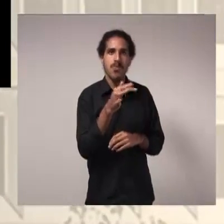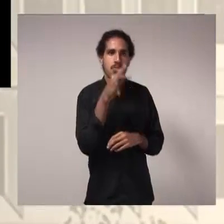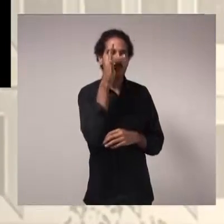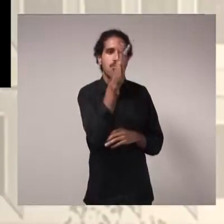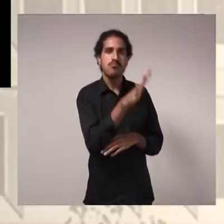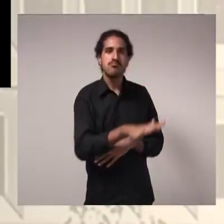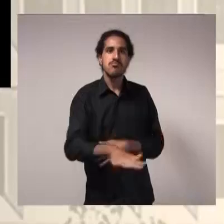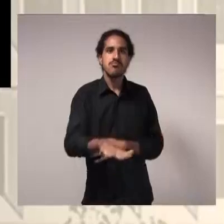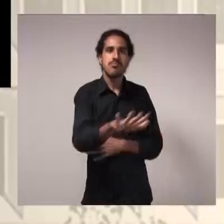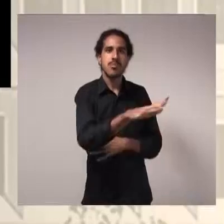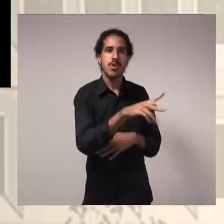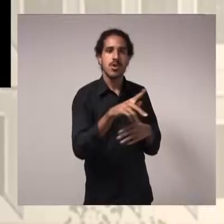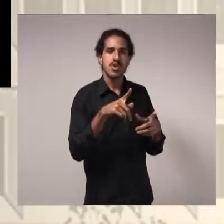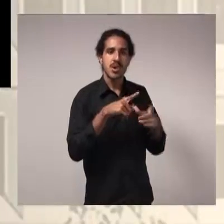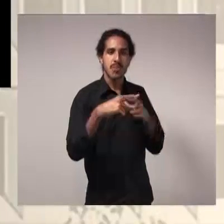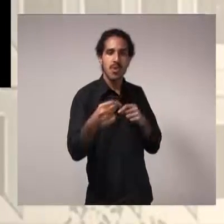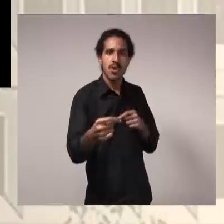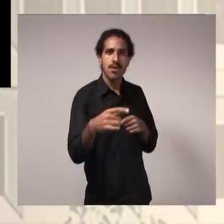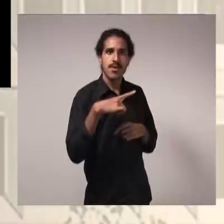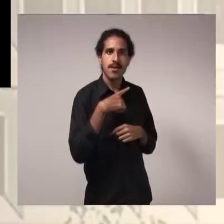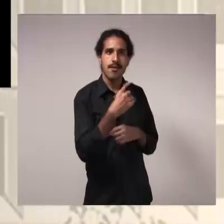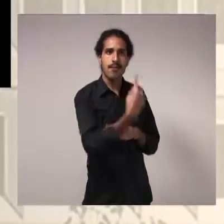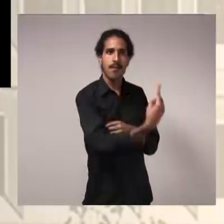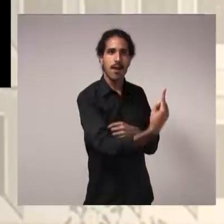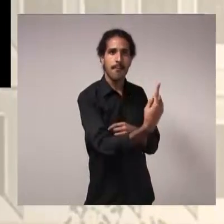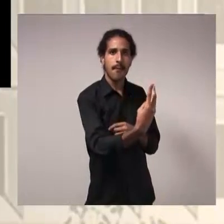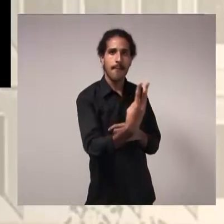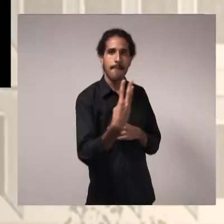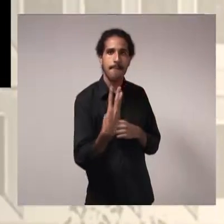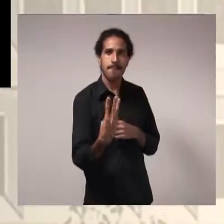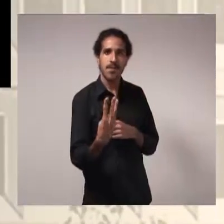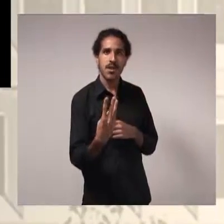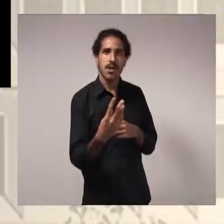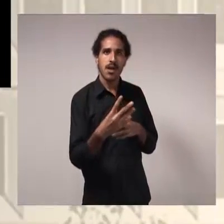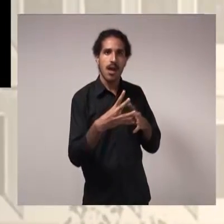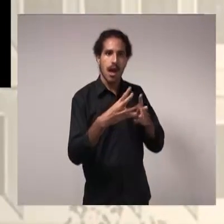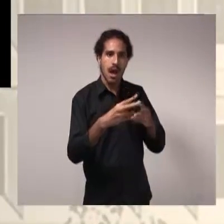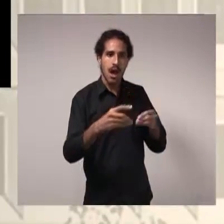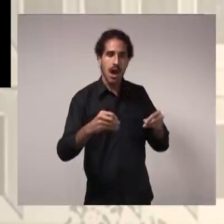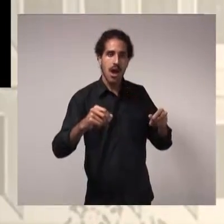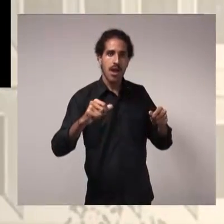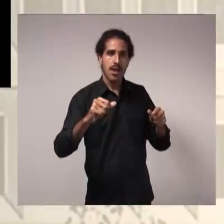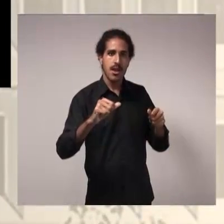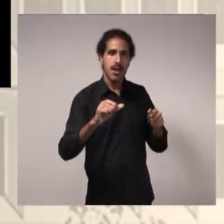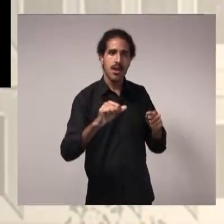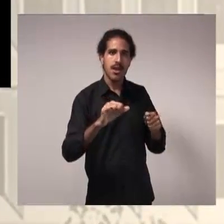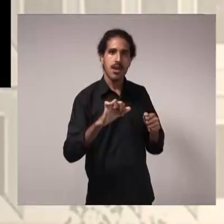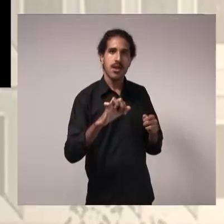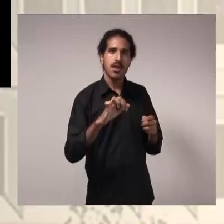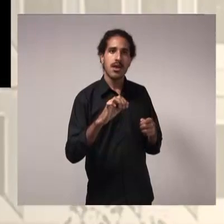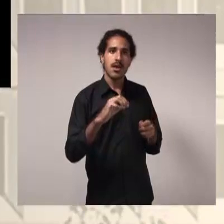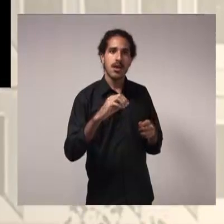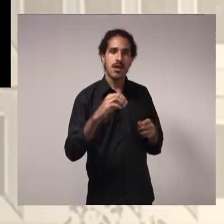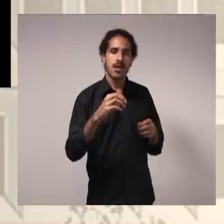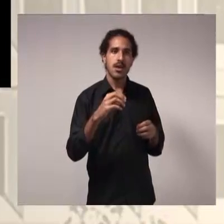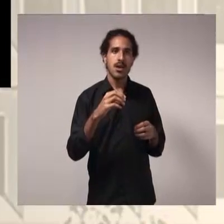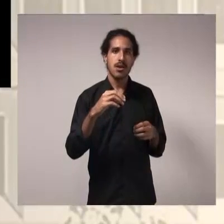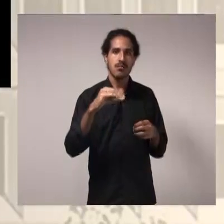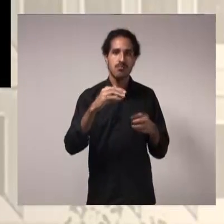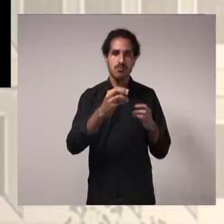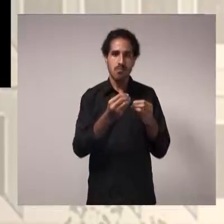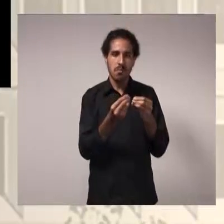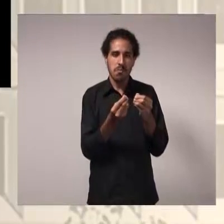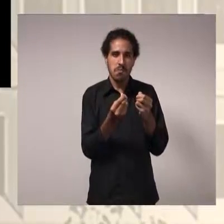basicamente 3 elementos, né? A areia, o musgo e a pedra. Tá, isso compõe